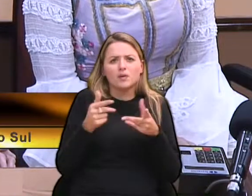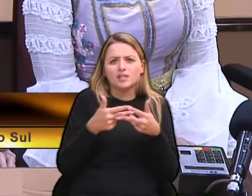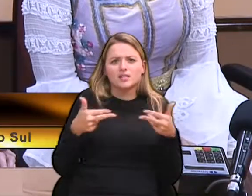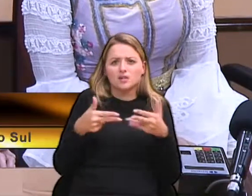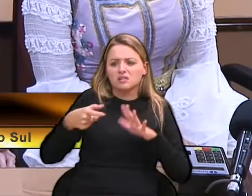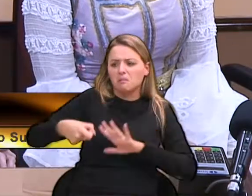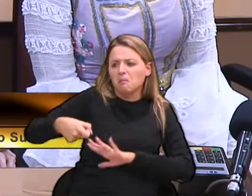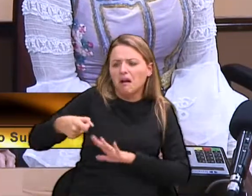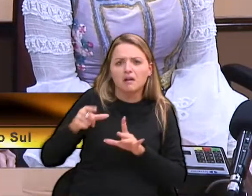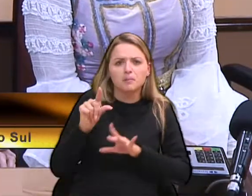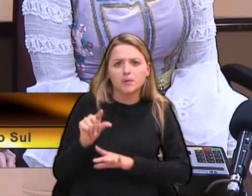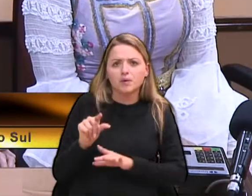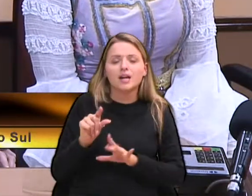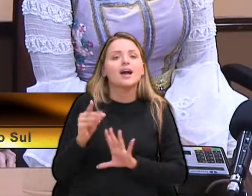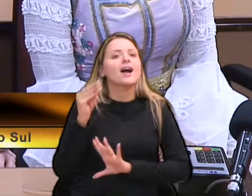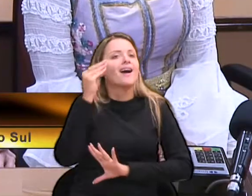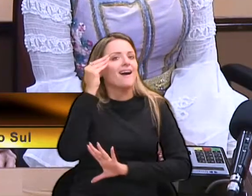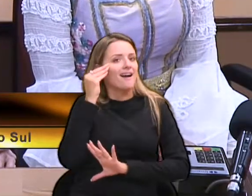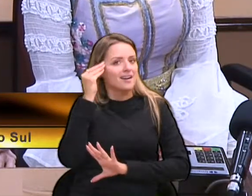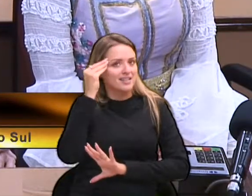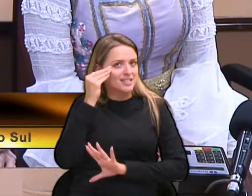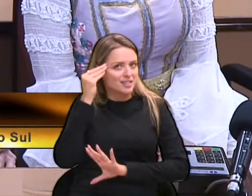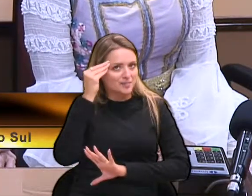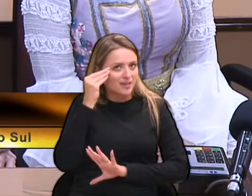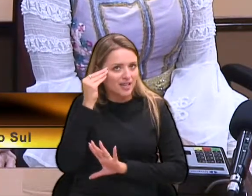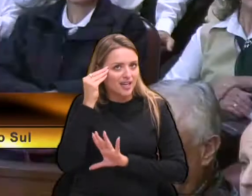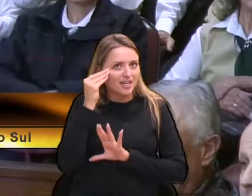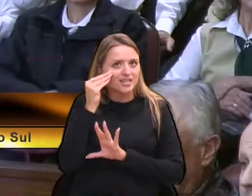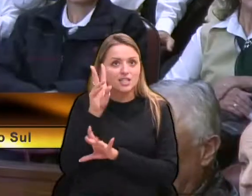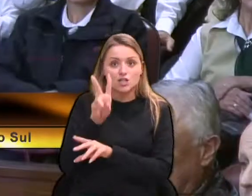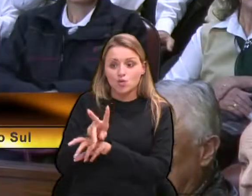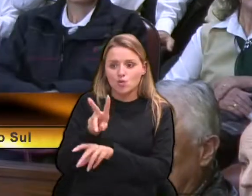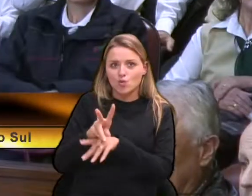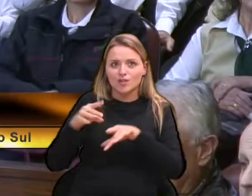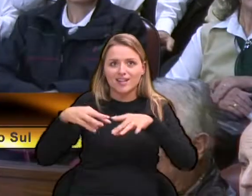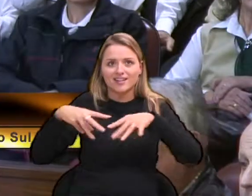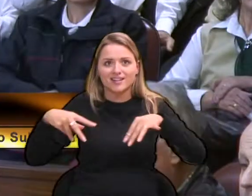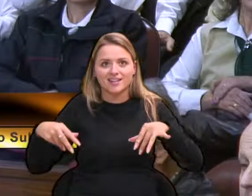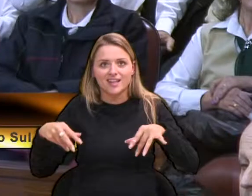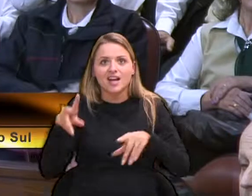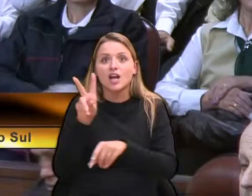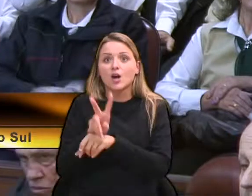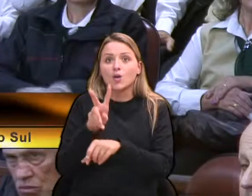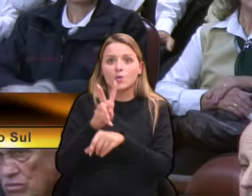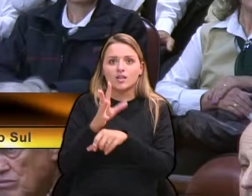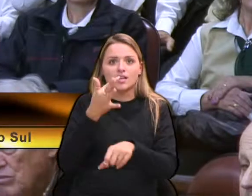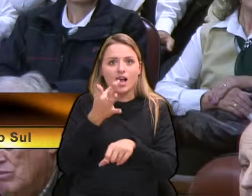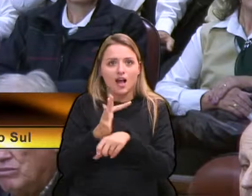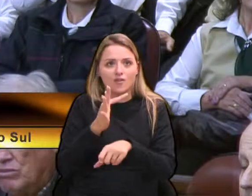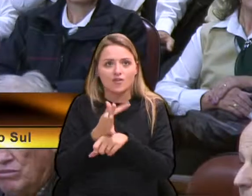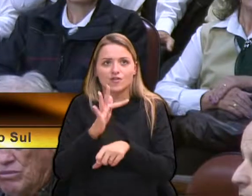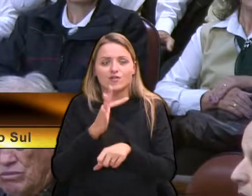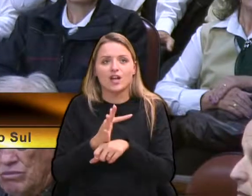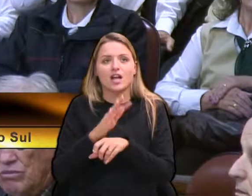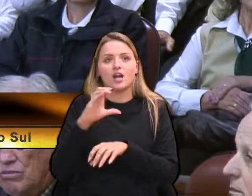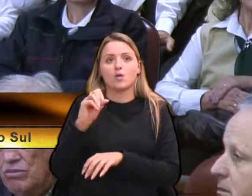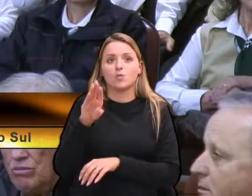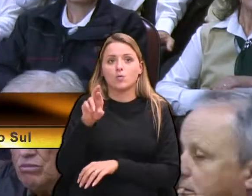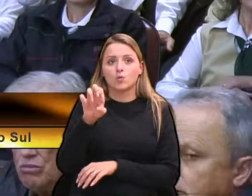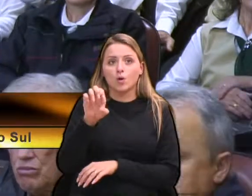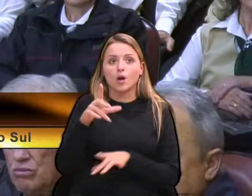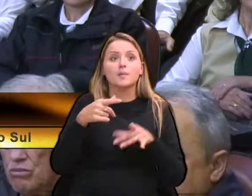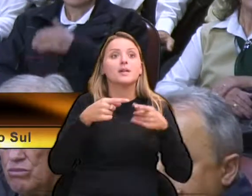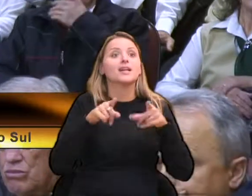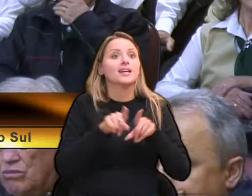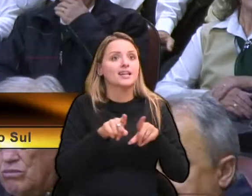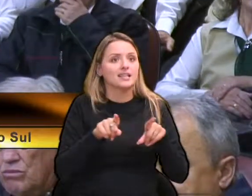a experiência secular de arar a terra, forjar o ferro, moldar o cobre, mas acima de